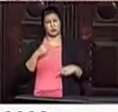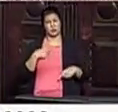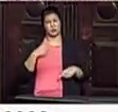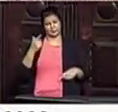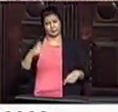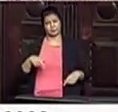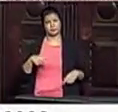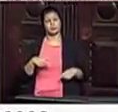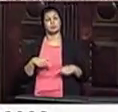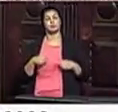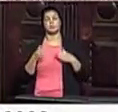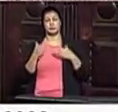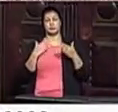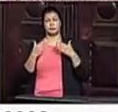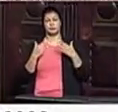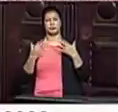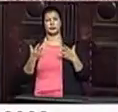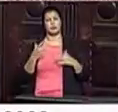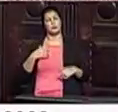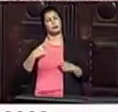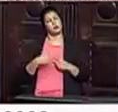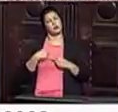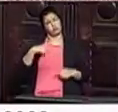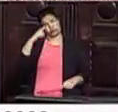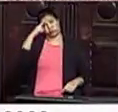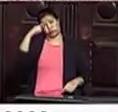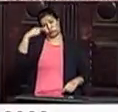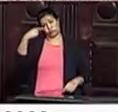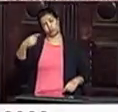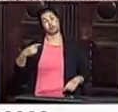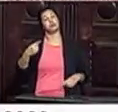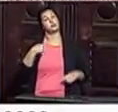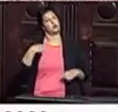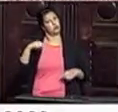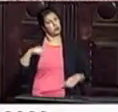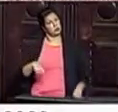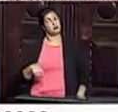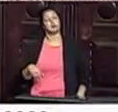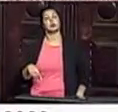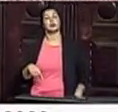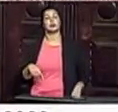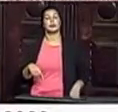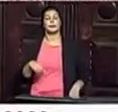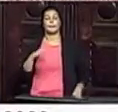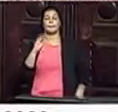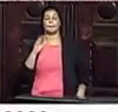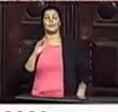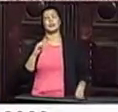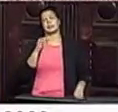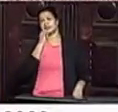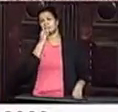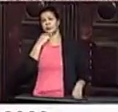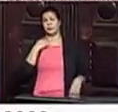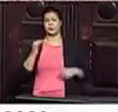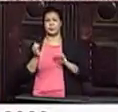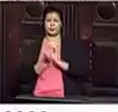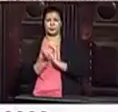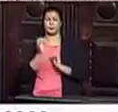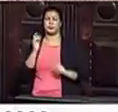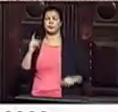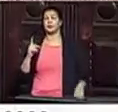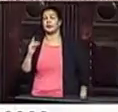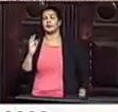companheiro, retorno que eu festejo diariamente aqui, um grande companheiro de bancada, mas eu, por exemplo, sendo do PT, jamais defendi o voto em lista